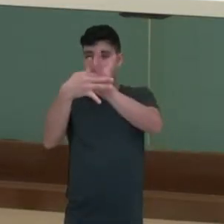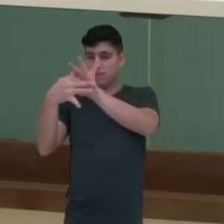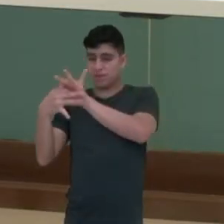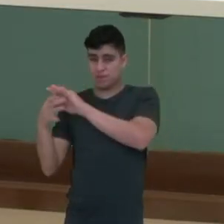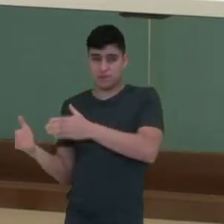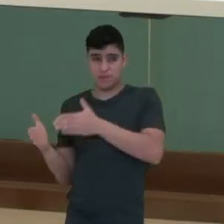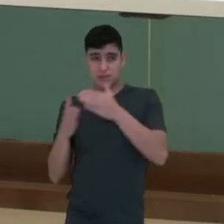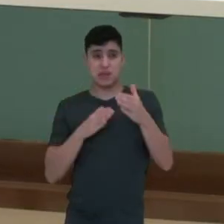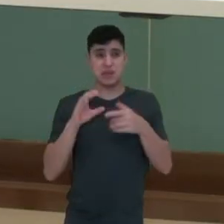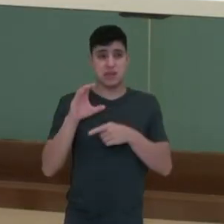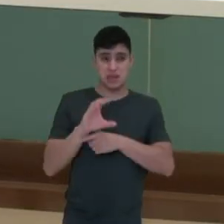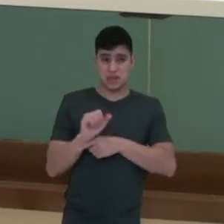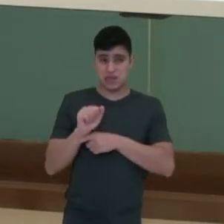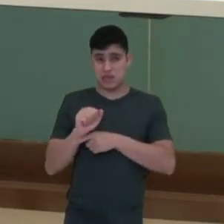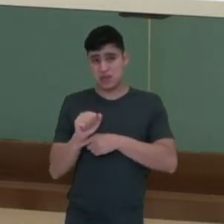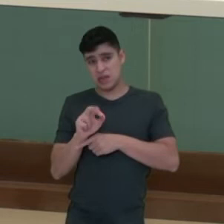cartel?